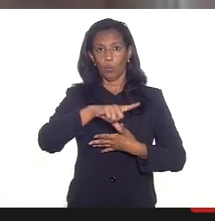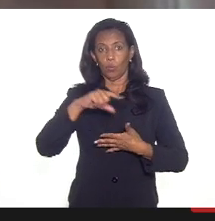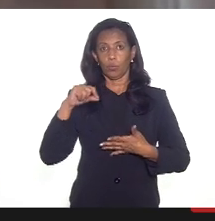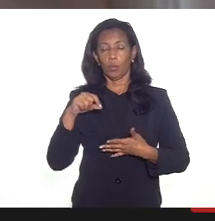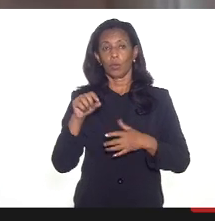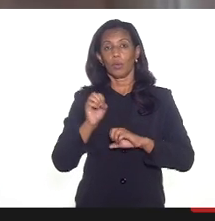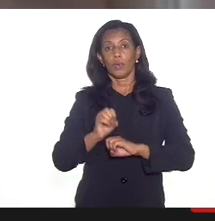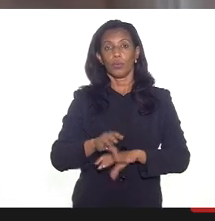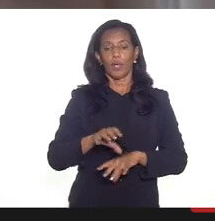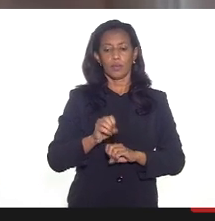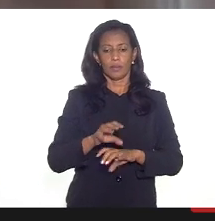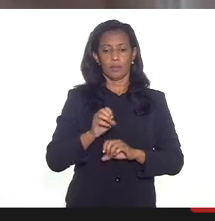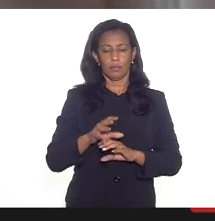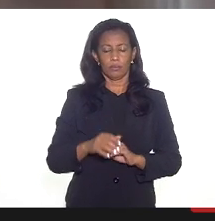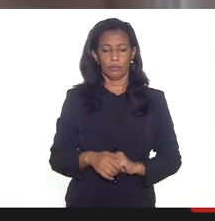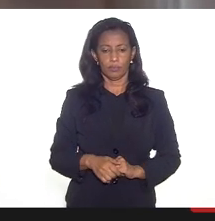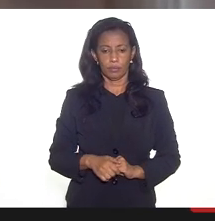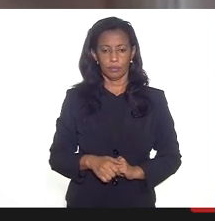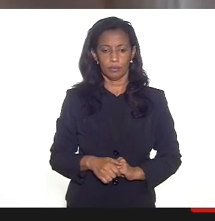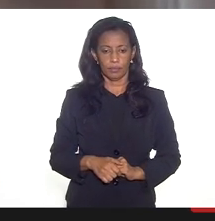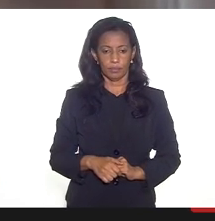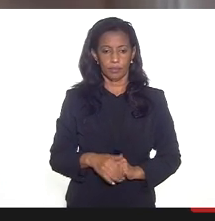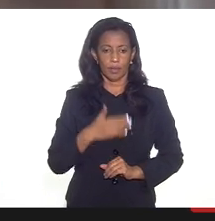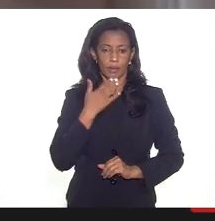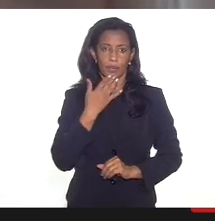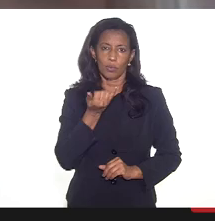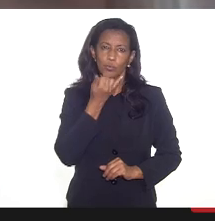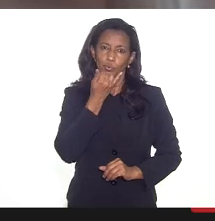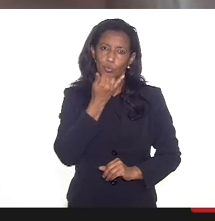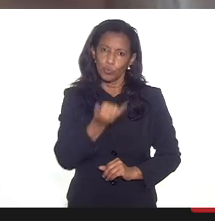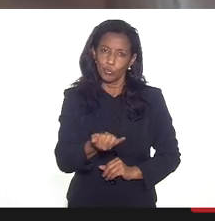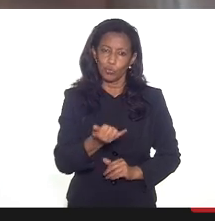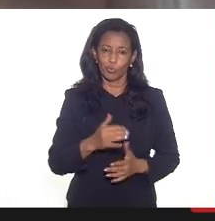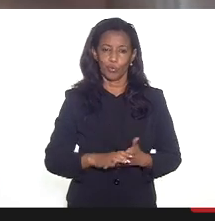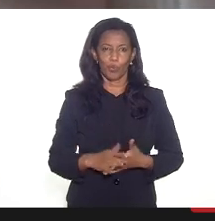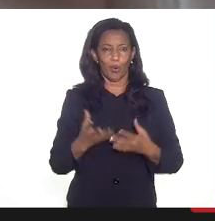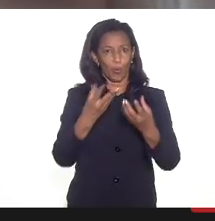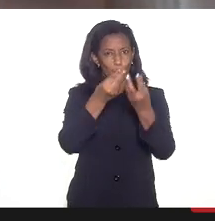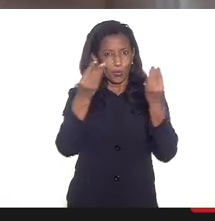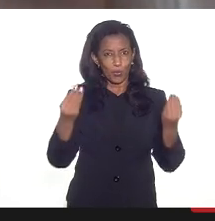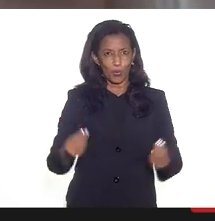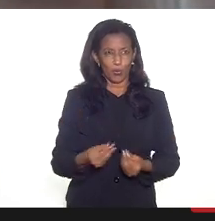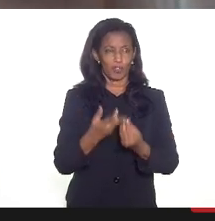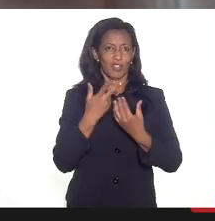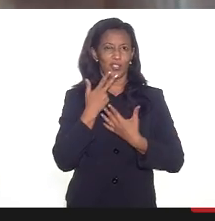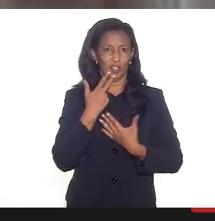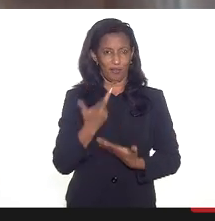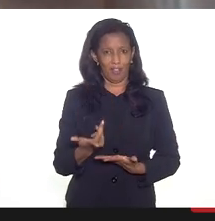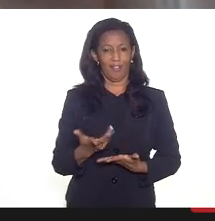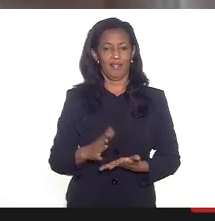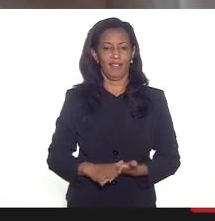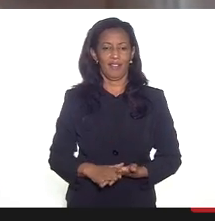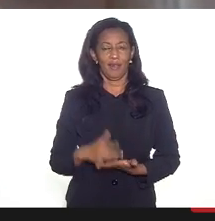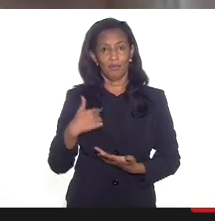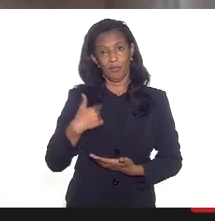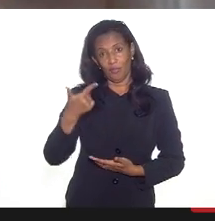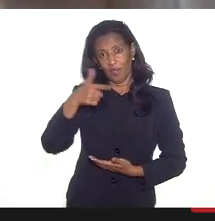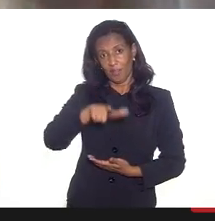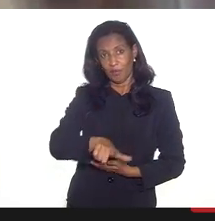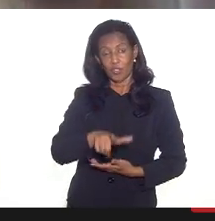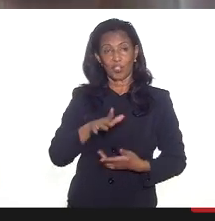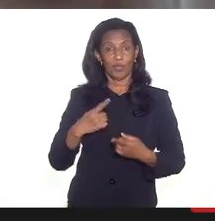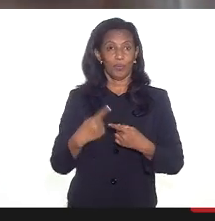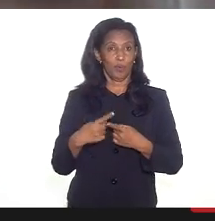da educação. Peço desculpa se acho que muitas já falaram aqui sobre algumas questões que nós vamos falar, mas